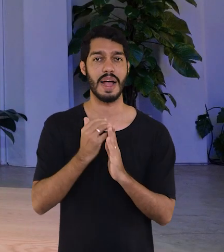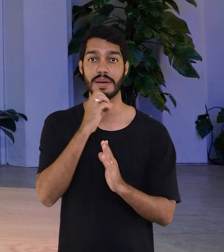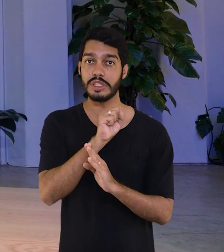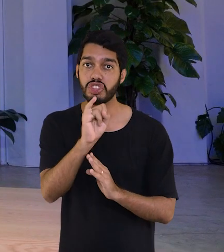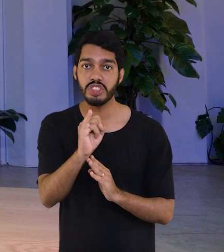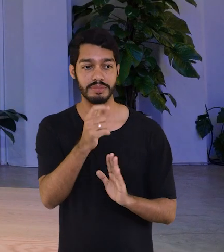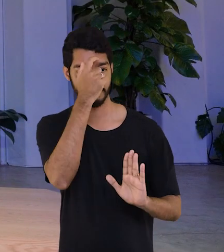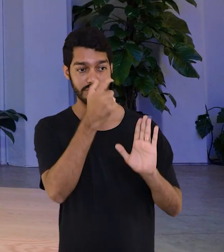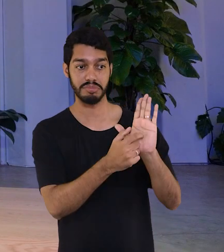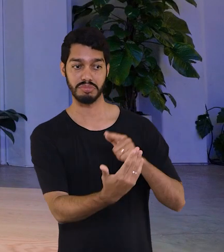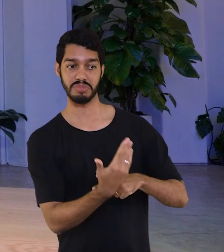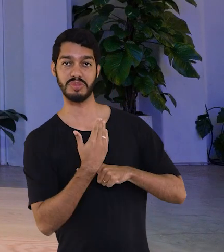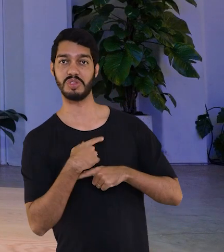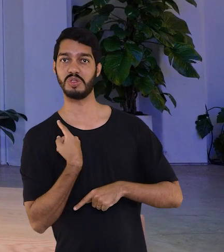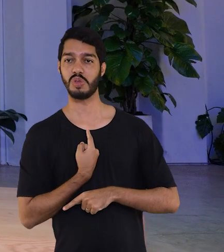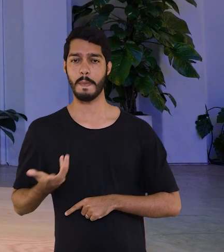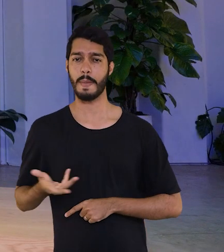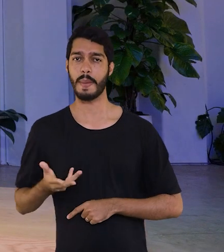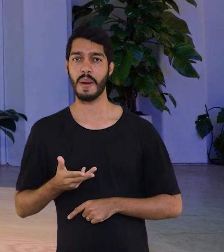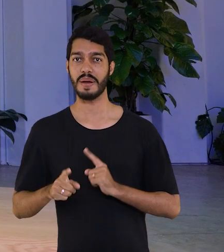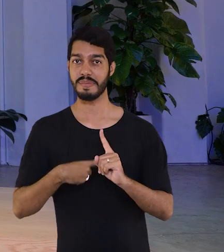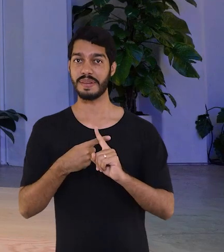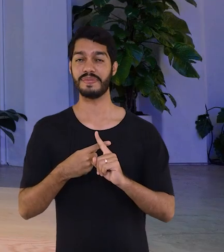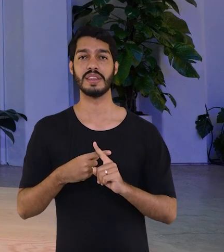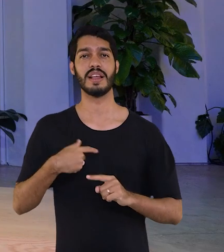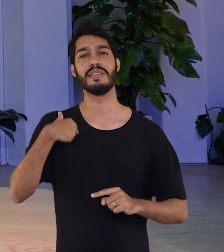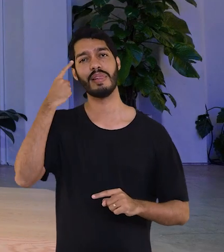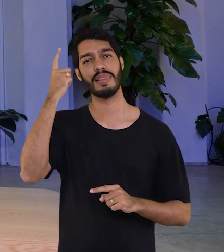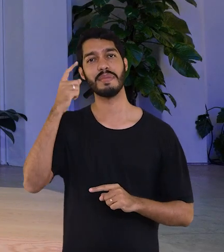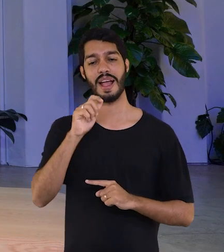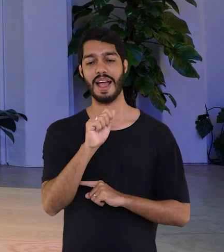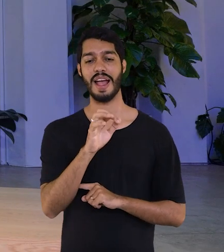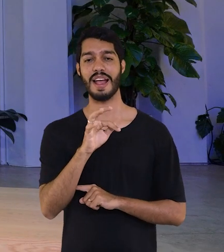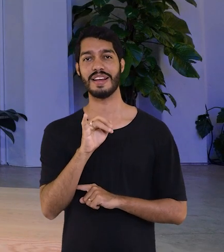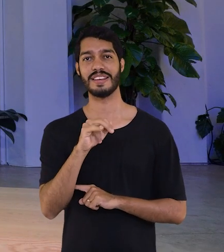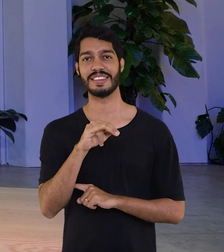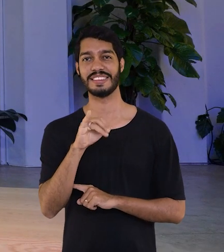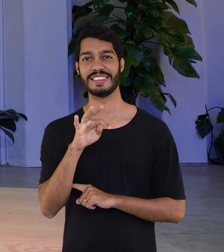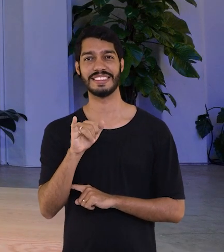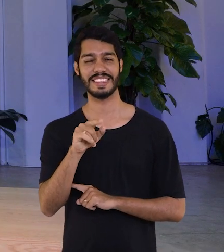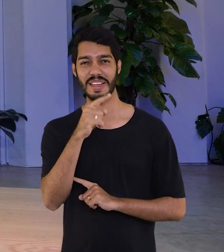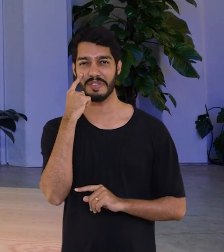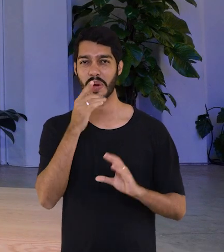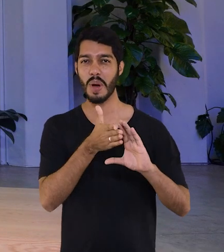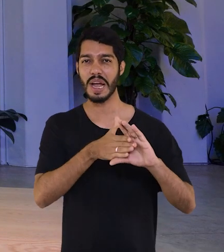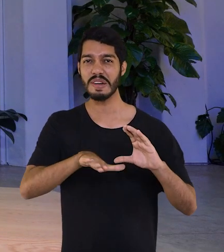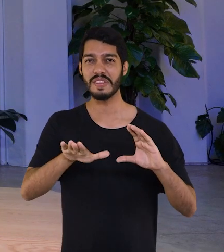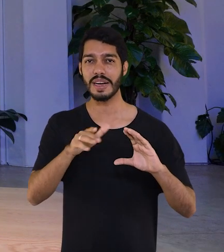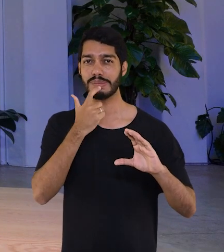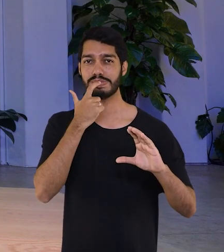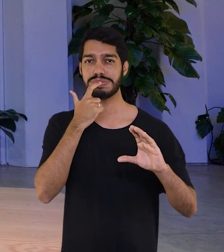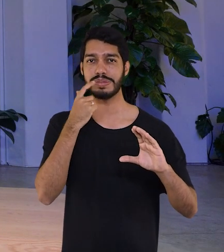mais rápida usando a ferramenta ao nosso favor, né? E desses conceitos, né, eu lembrei aqui do Affinity, do Canva. Vocês